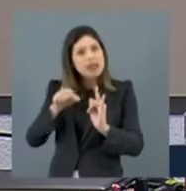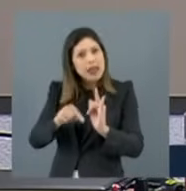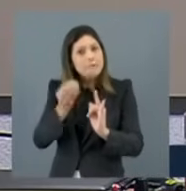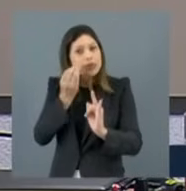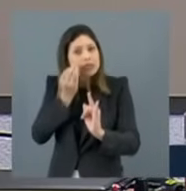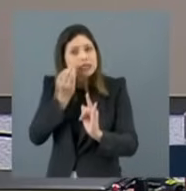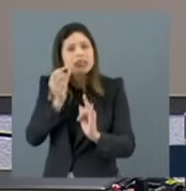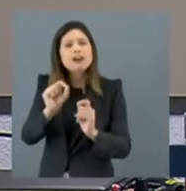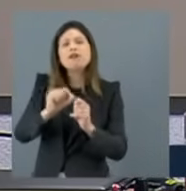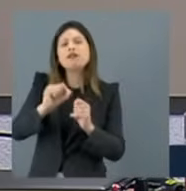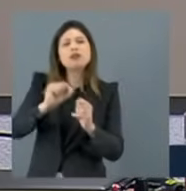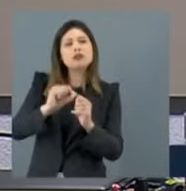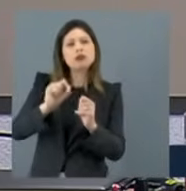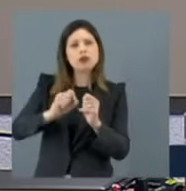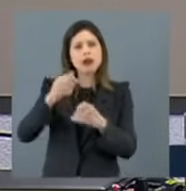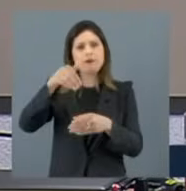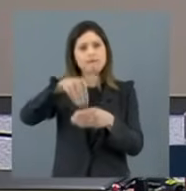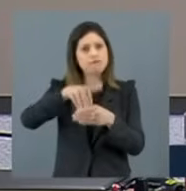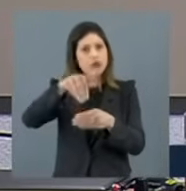Lula.